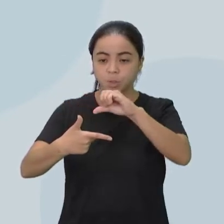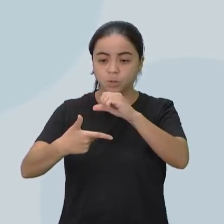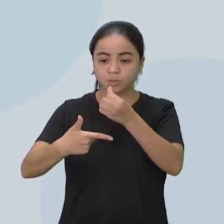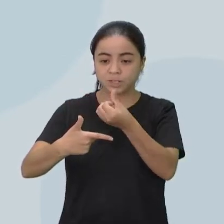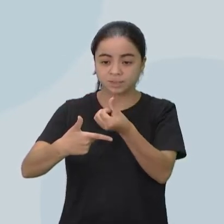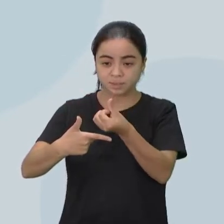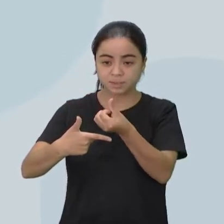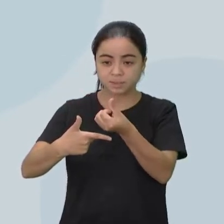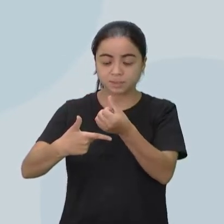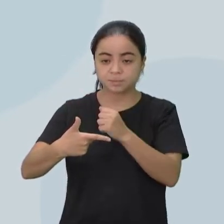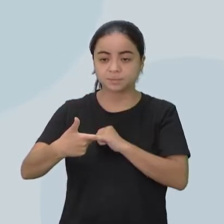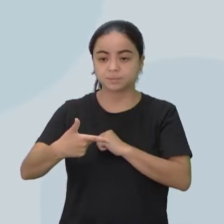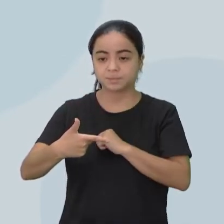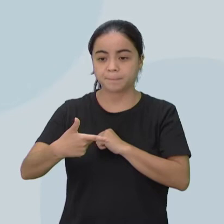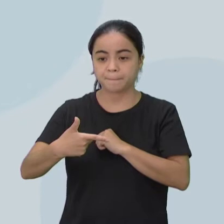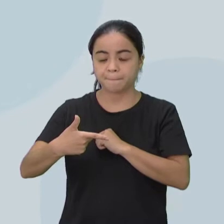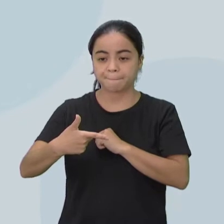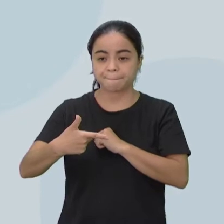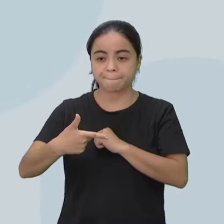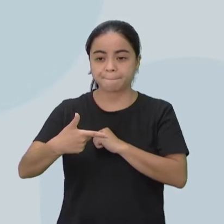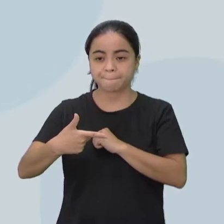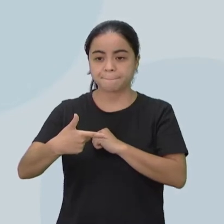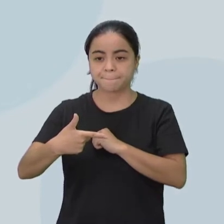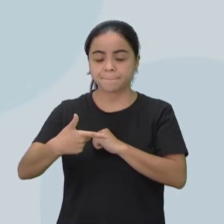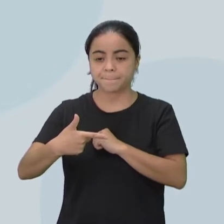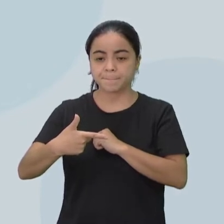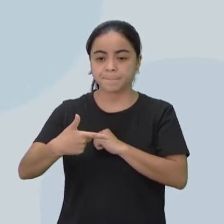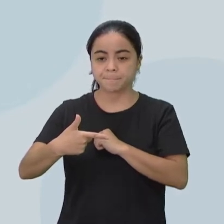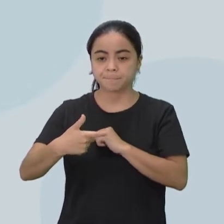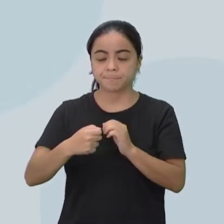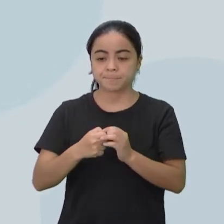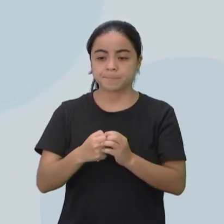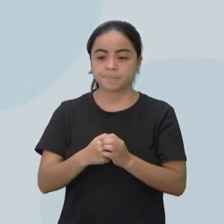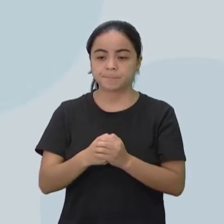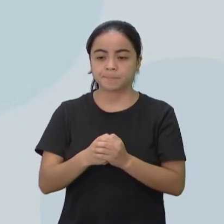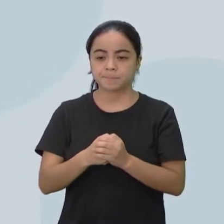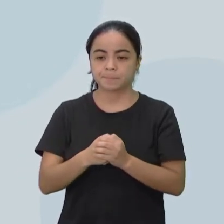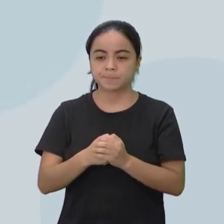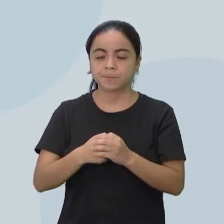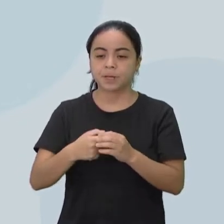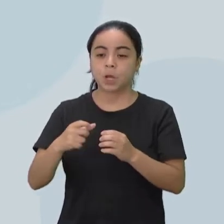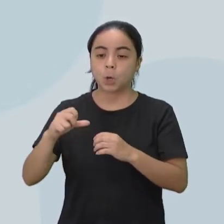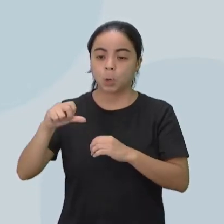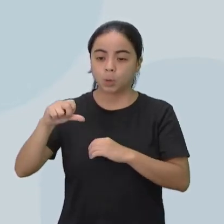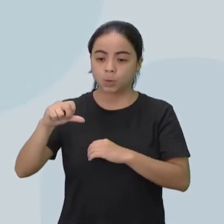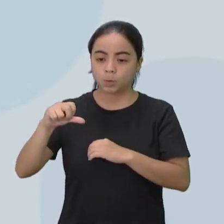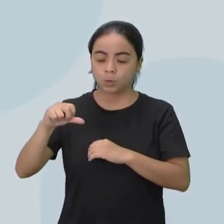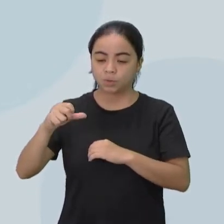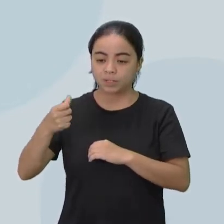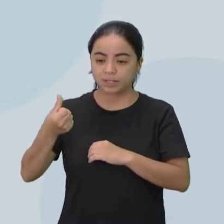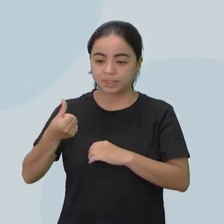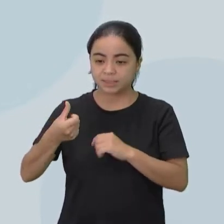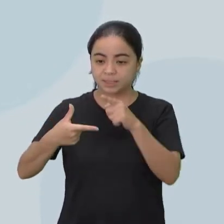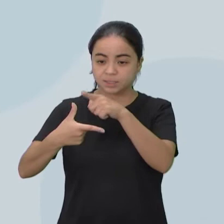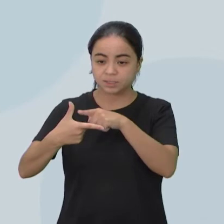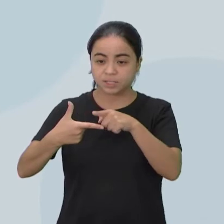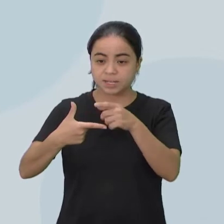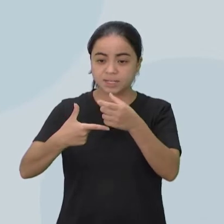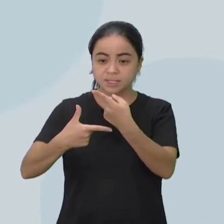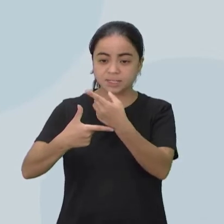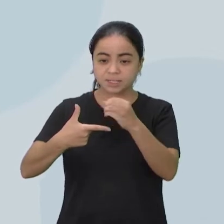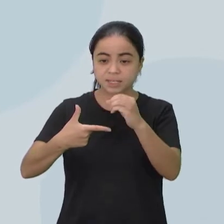1 por 96, o 10 não dá, vamos pensar no 100. Então, o 96 cabe no 100? Essa é a pergunta que a gente